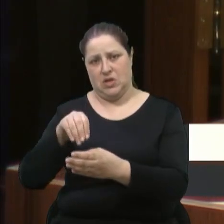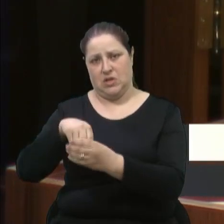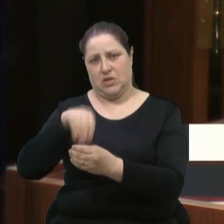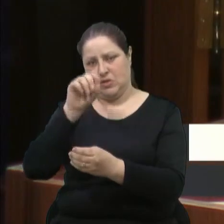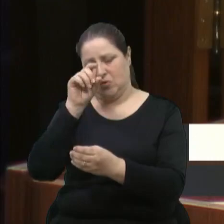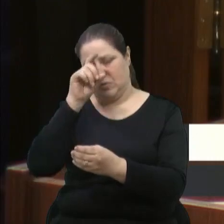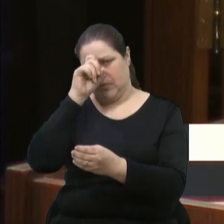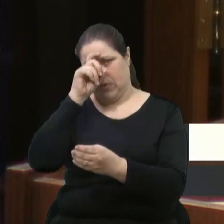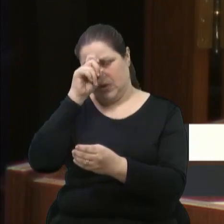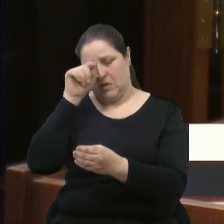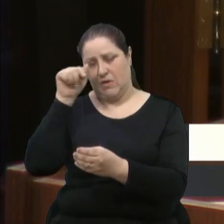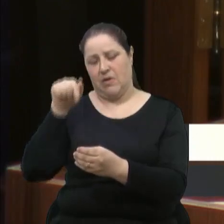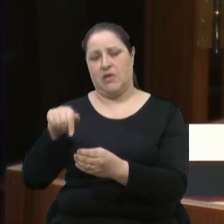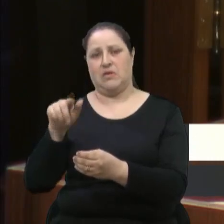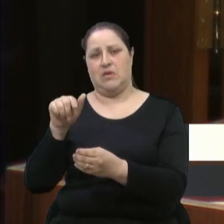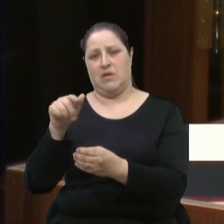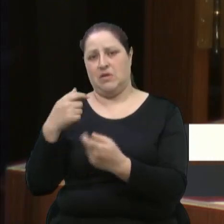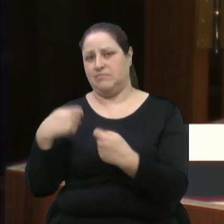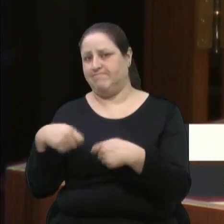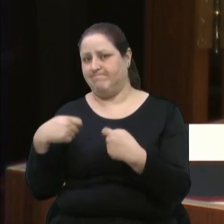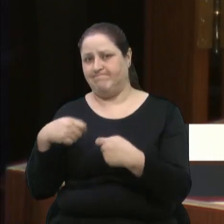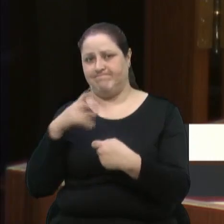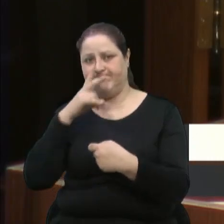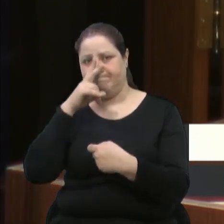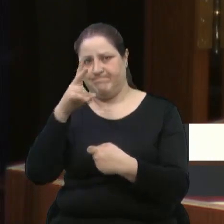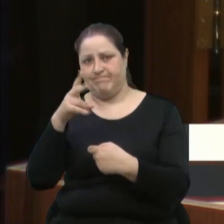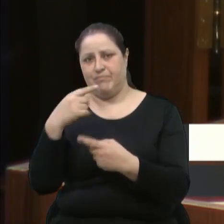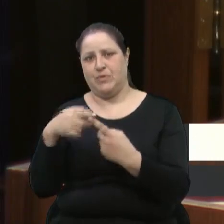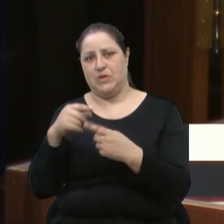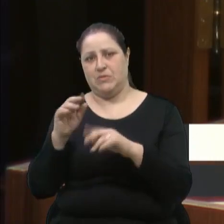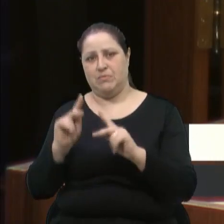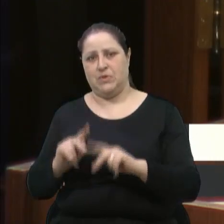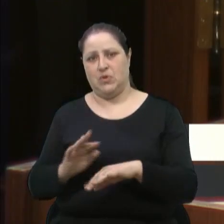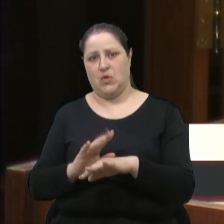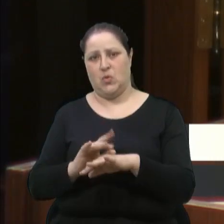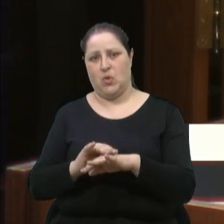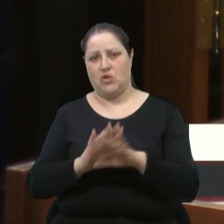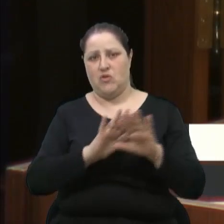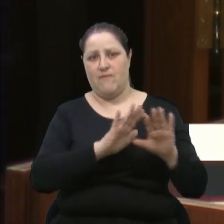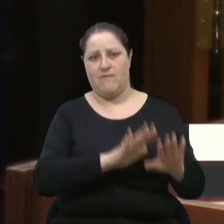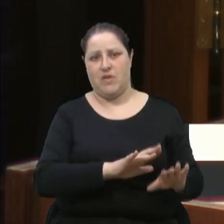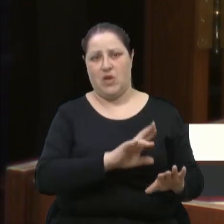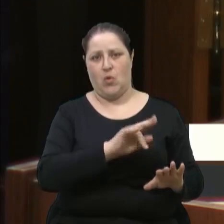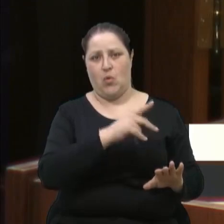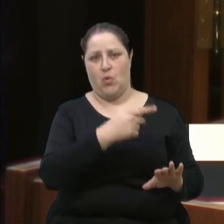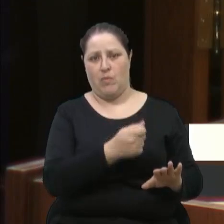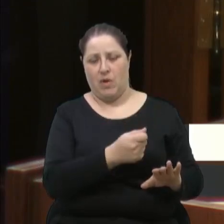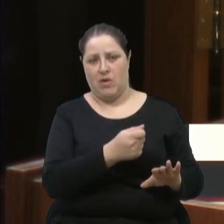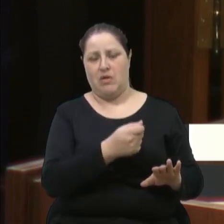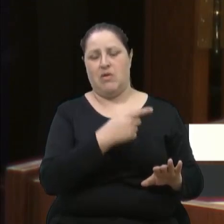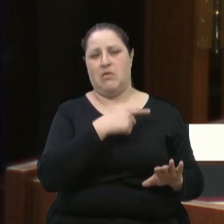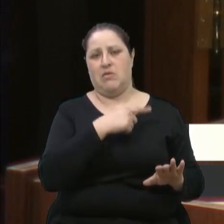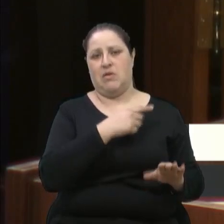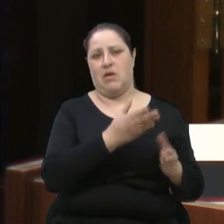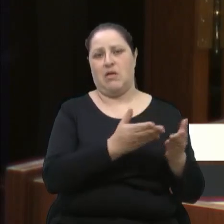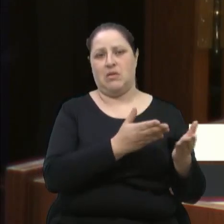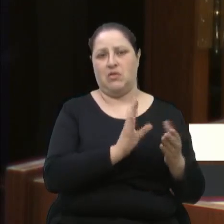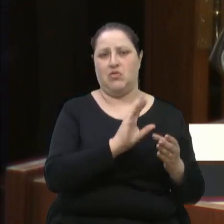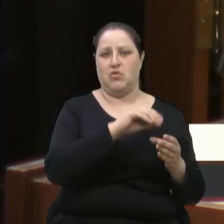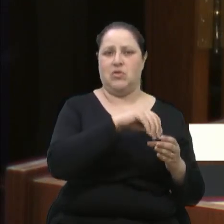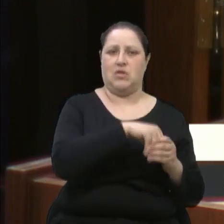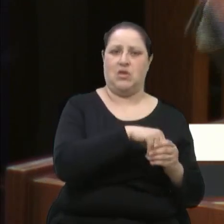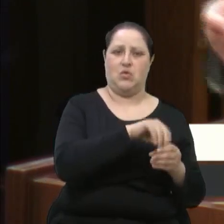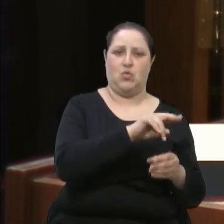uma necessidade gritante, porque o doente está nas UPAs, ocupando espaço e sendo atendido nas UPAs, e não